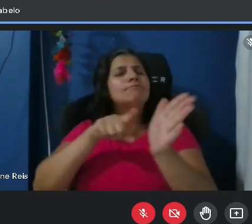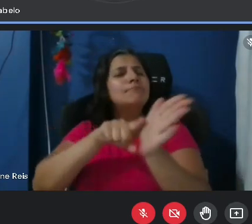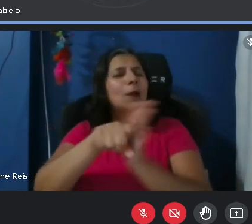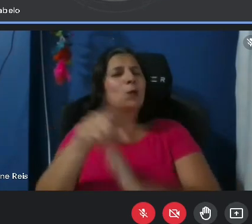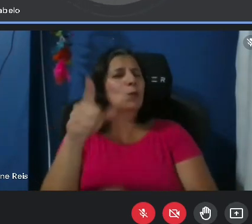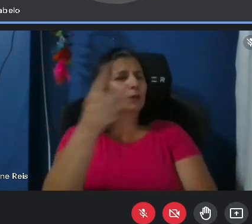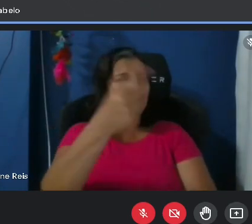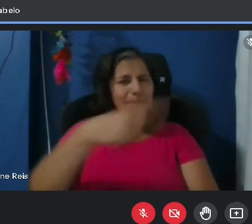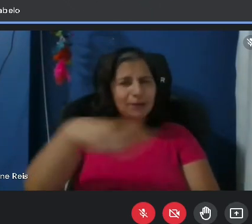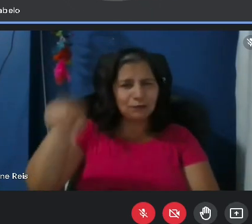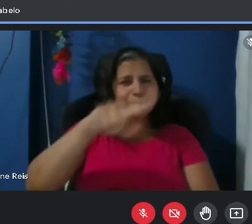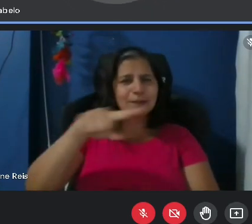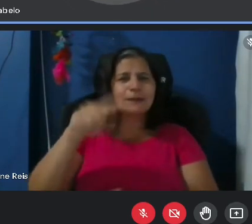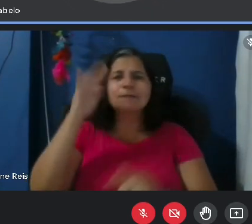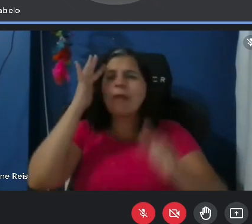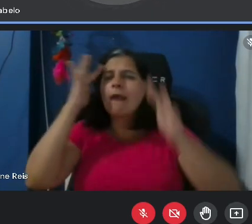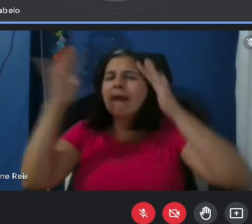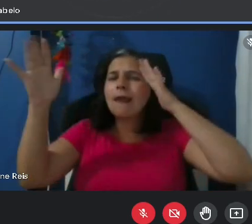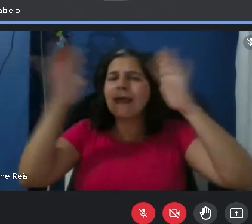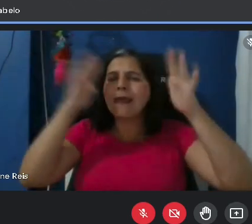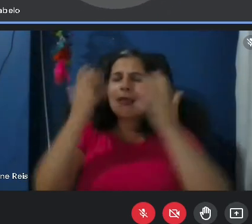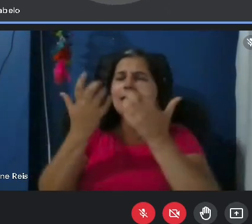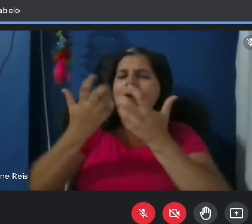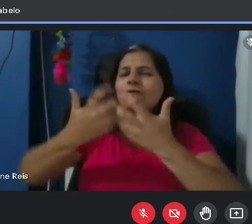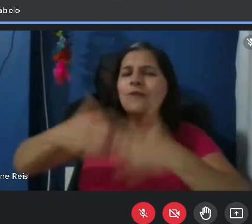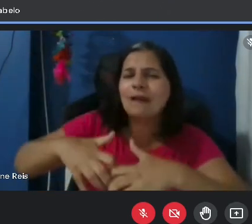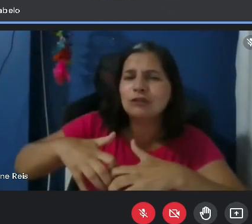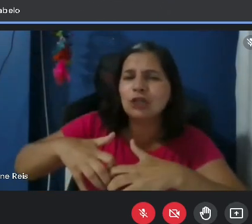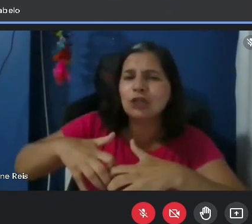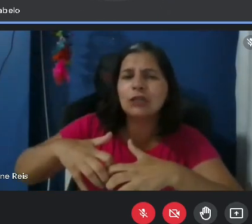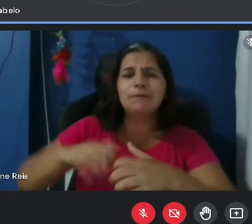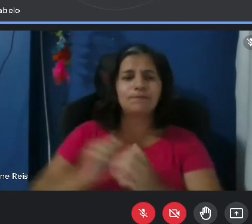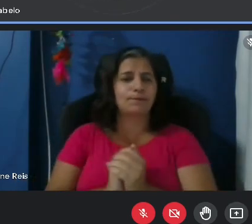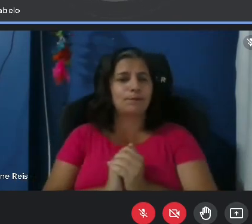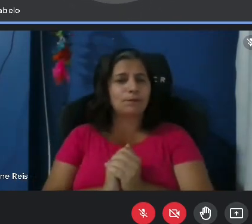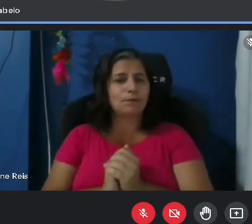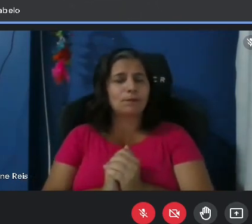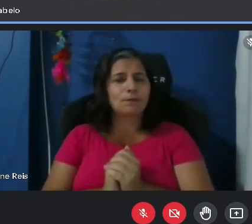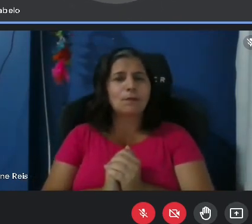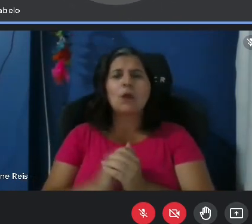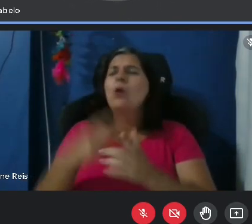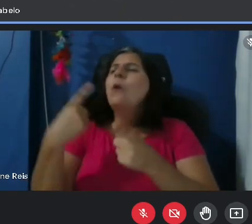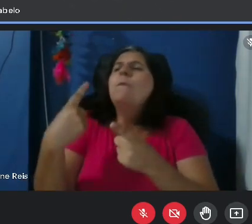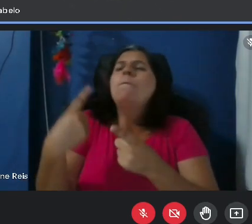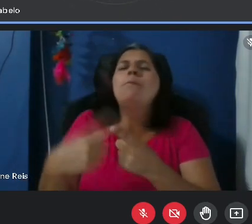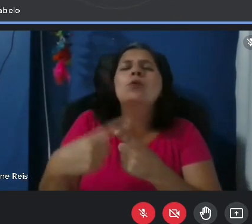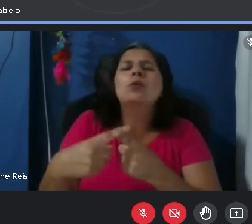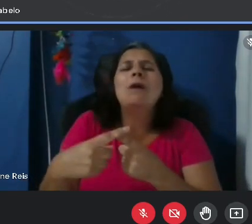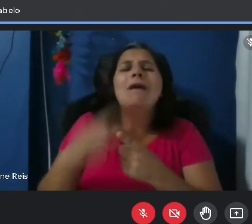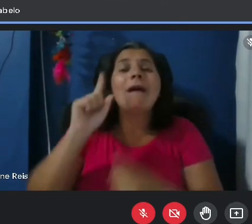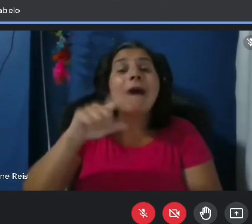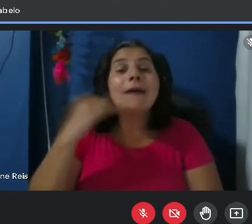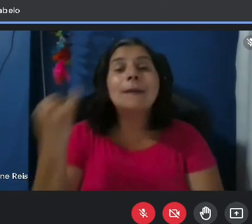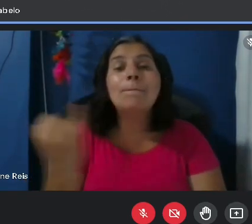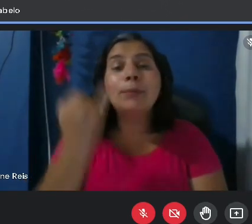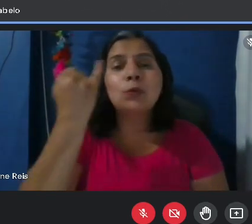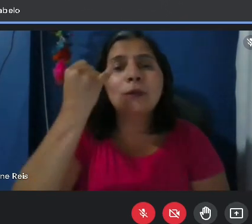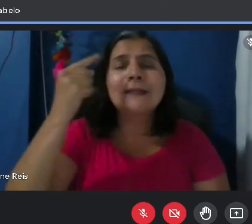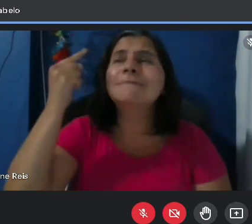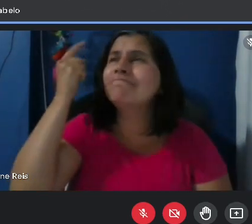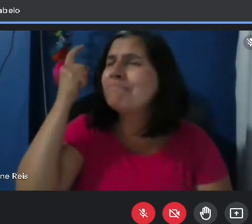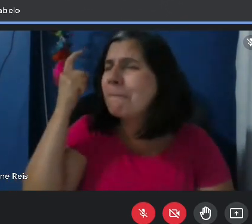Então, agora eu faço uma pergunta para vocês. Vocês irão refletir sobre a pergunta que eu vou fazer